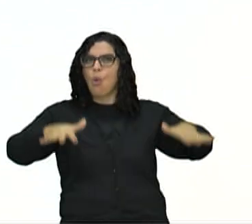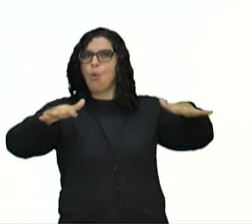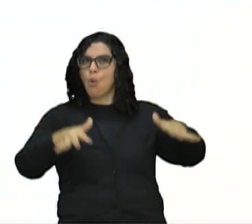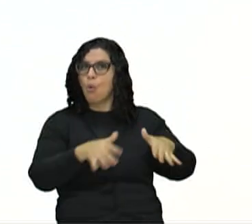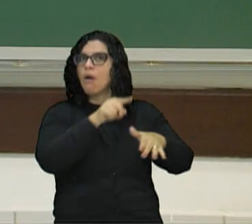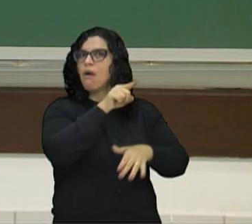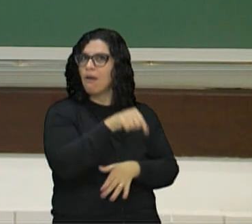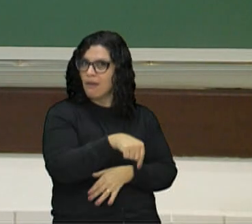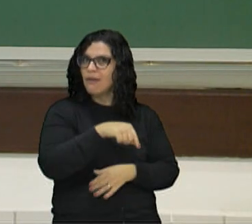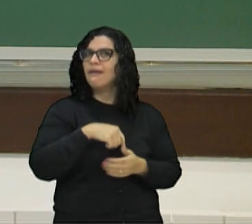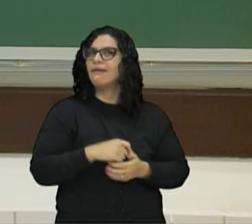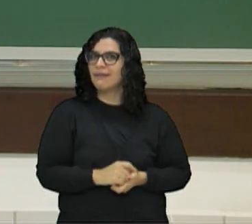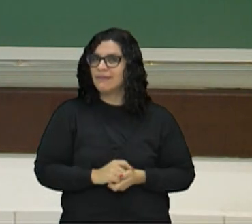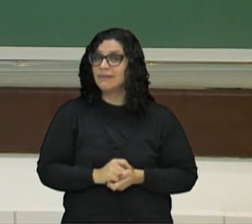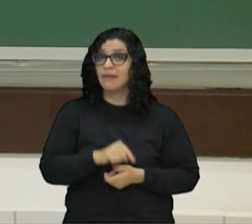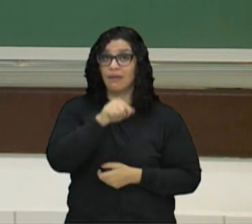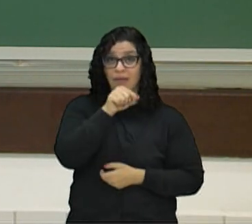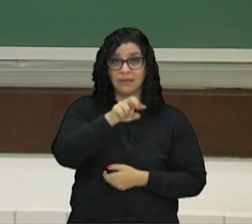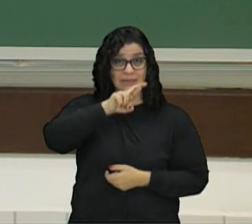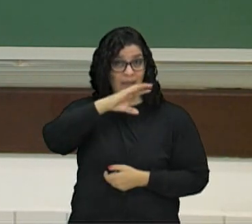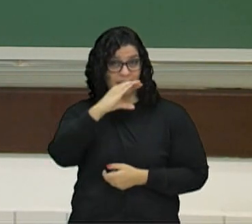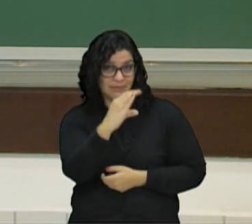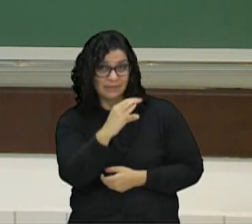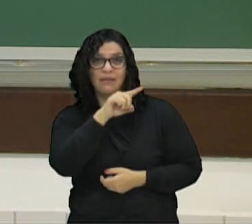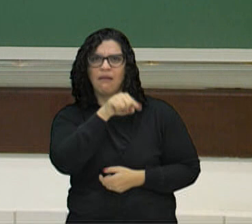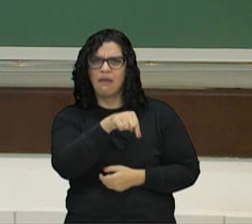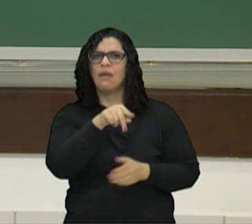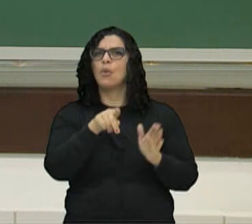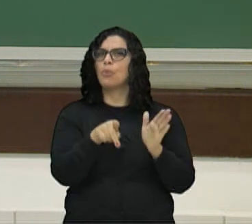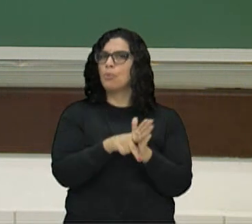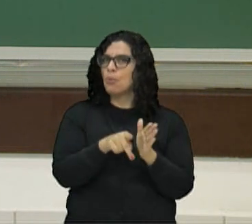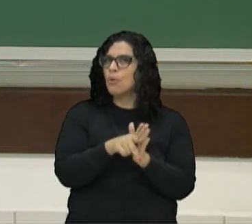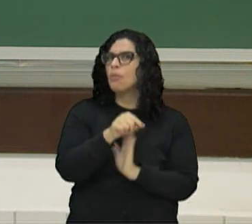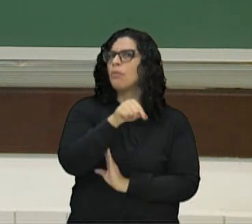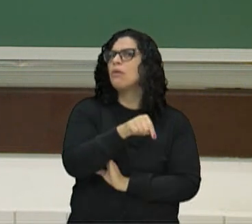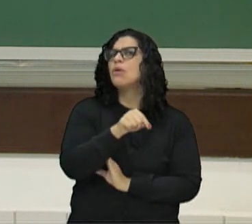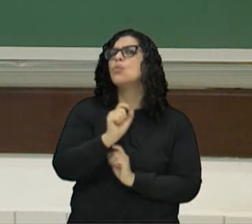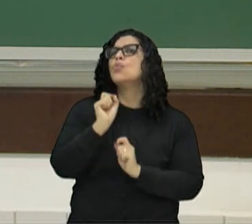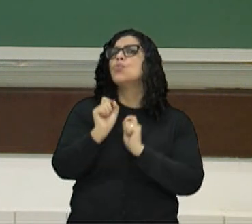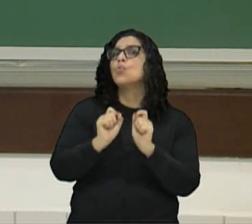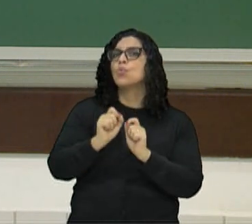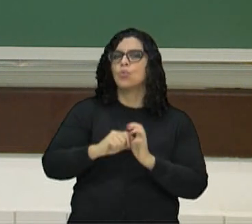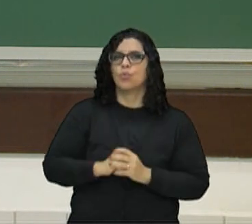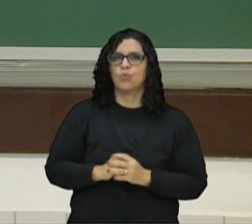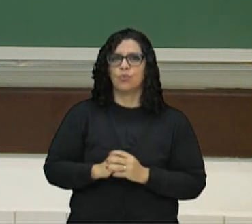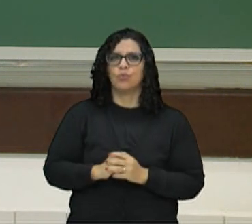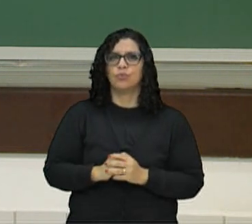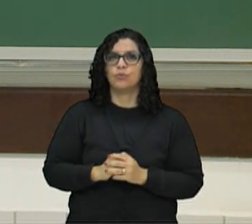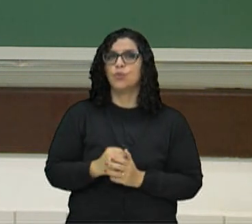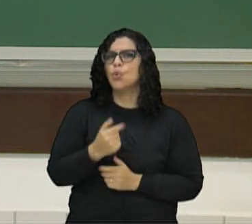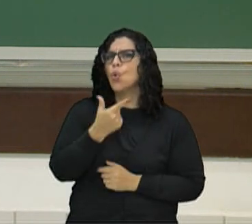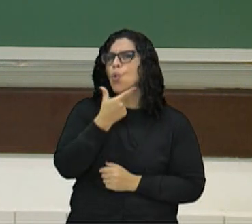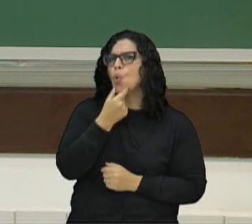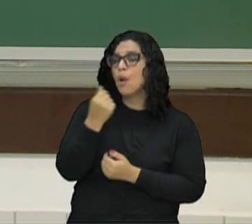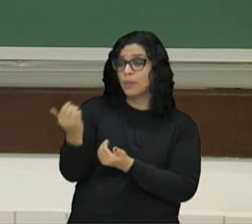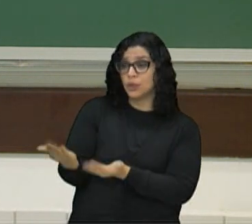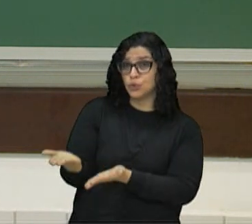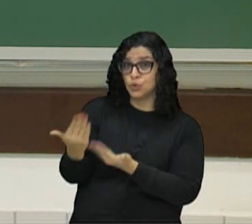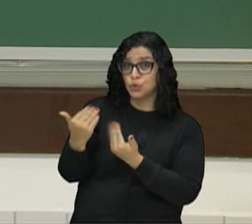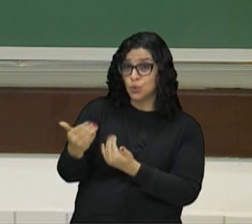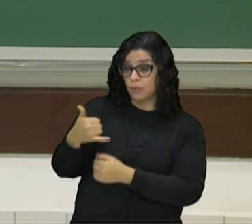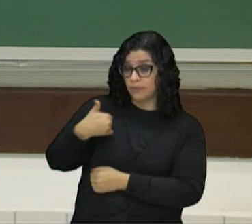Então, gente, Robinson Crusoe era um jovem